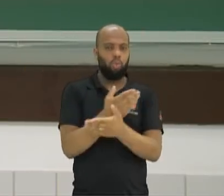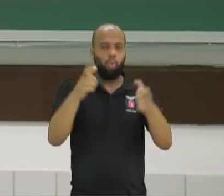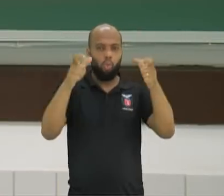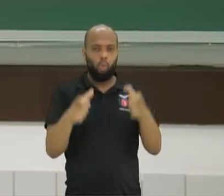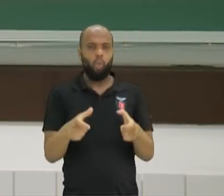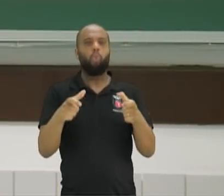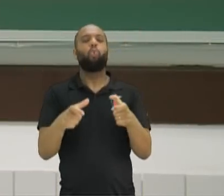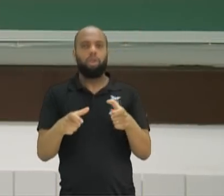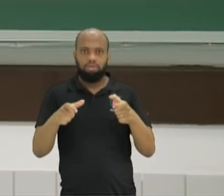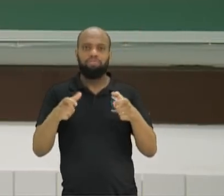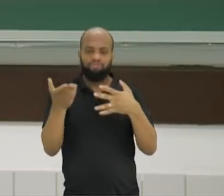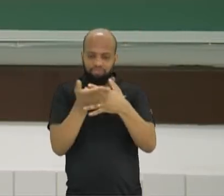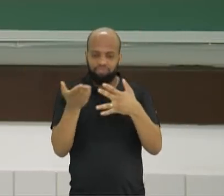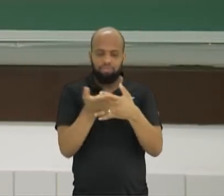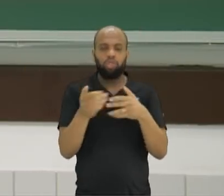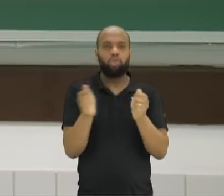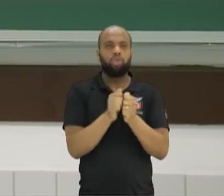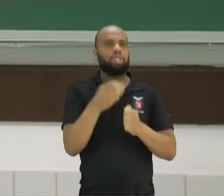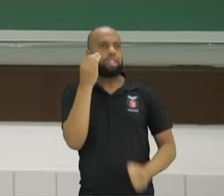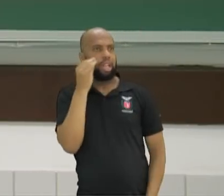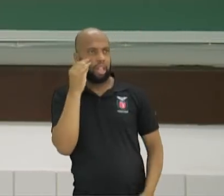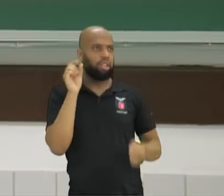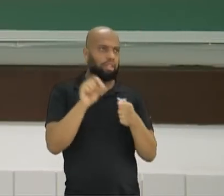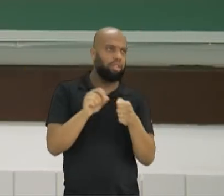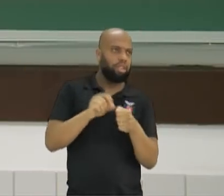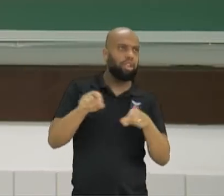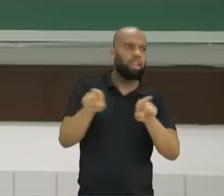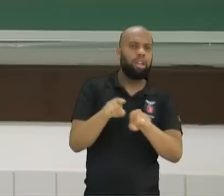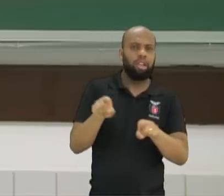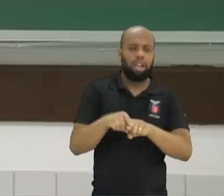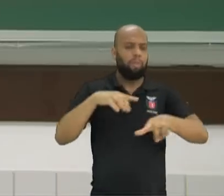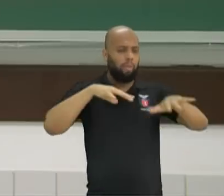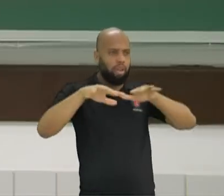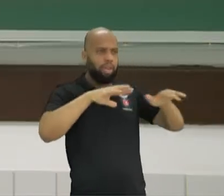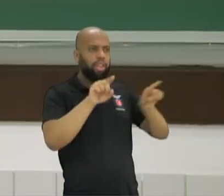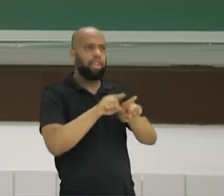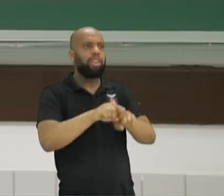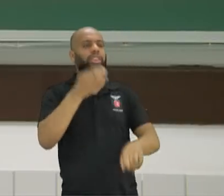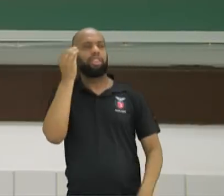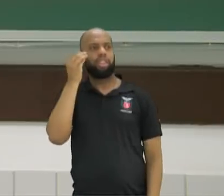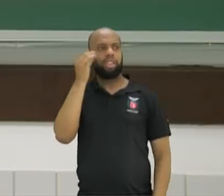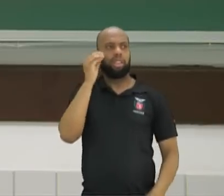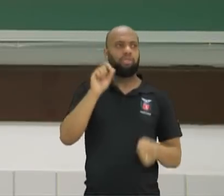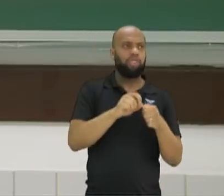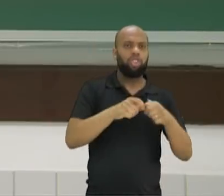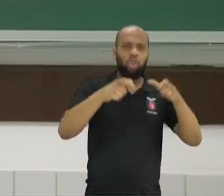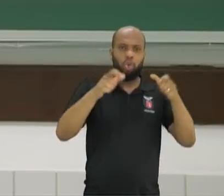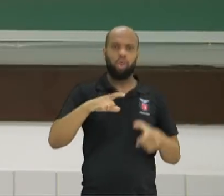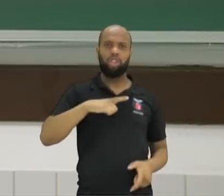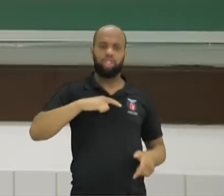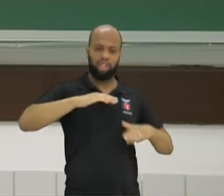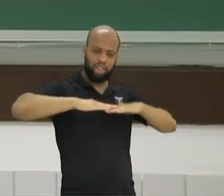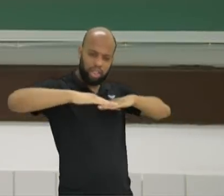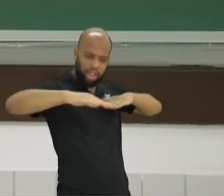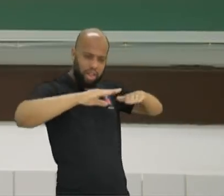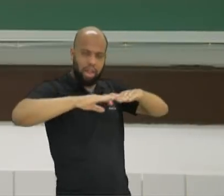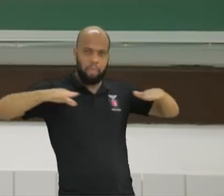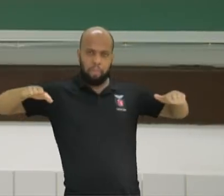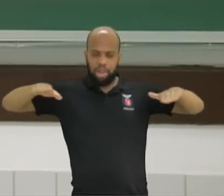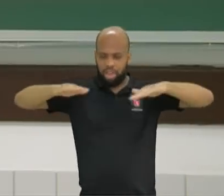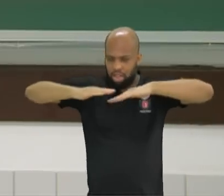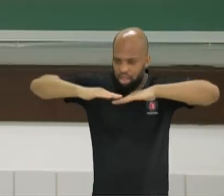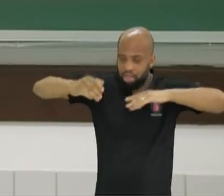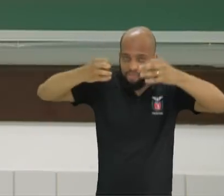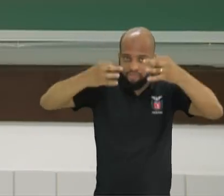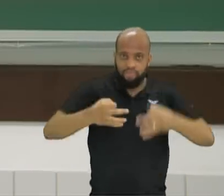no pátio da escola, né? E tentavam fazer os movimentos, procurava aonde o piso na escola era mais liso para